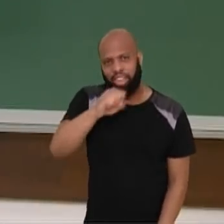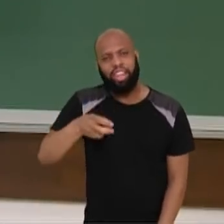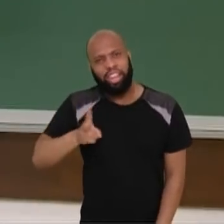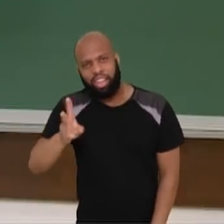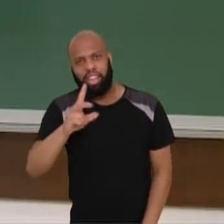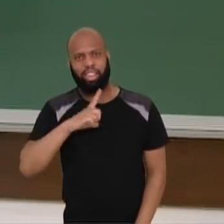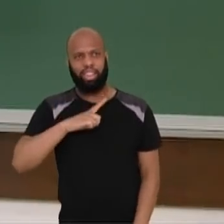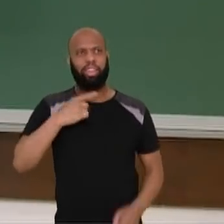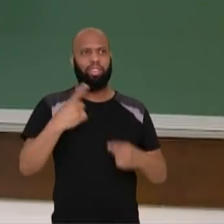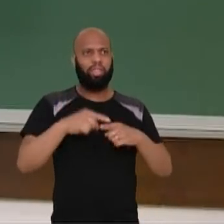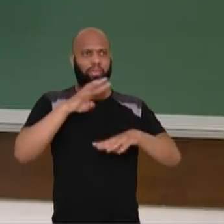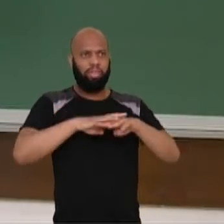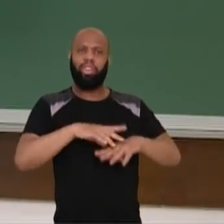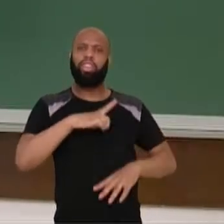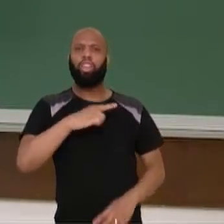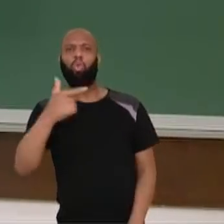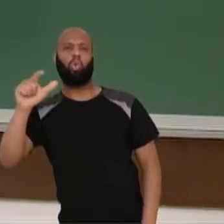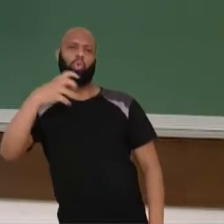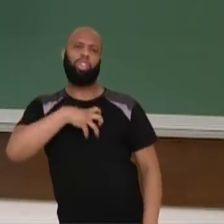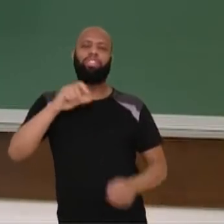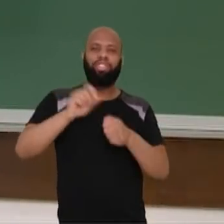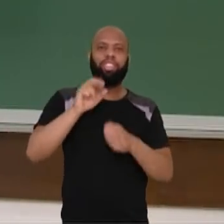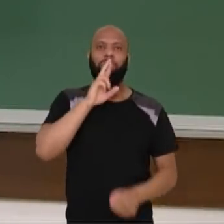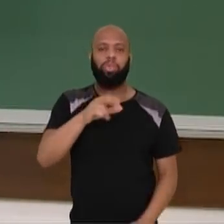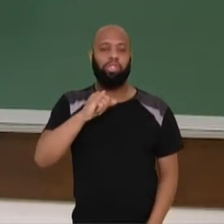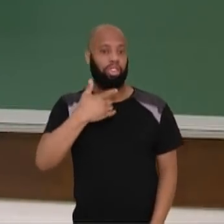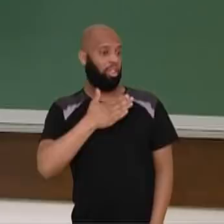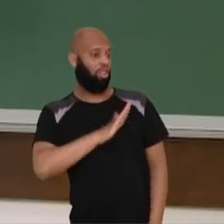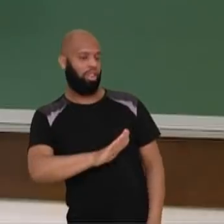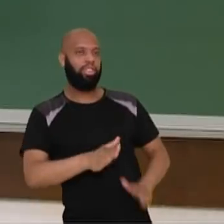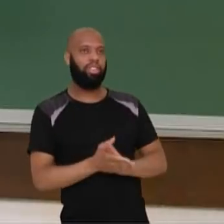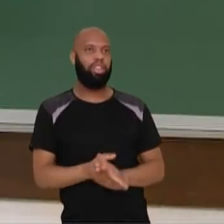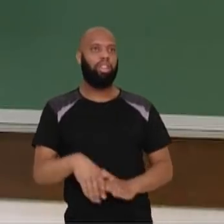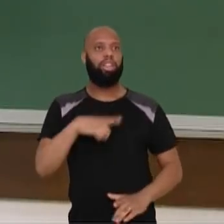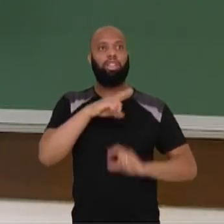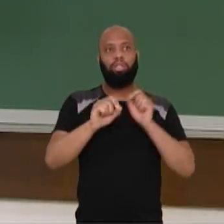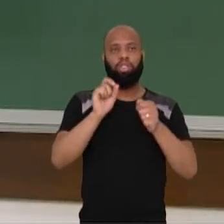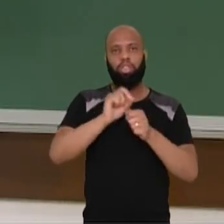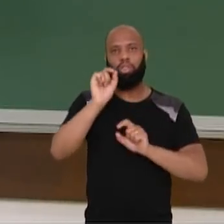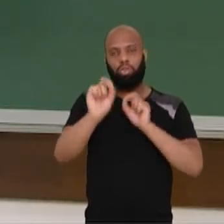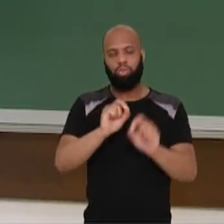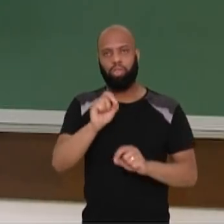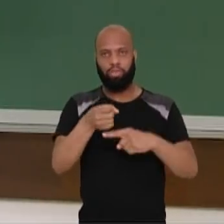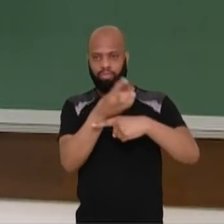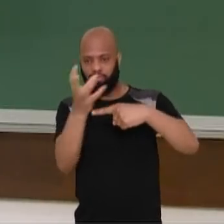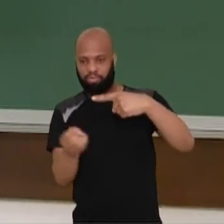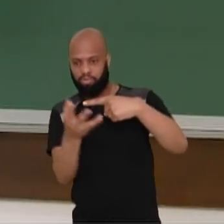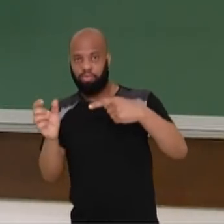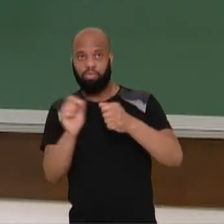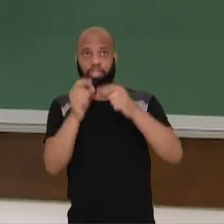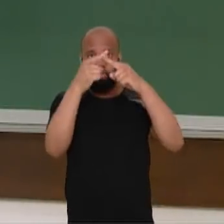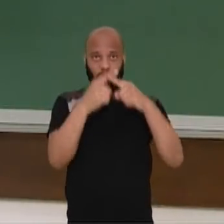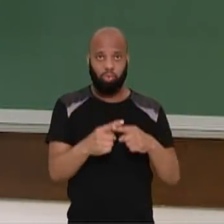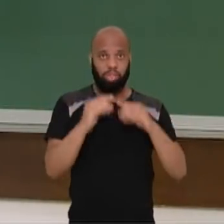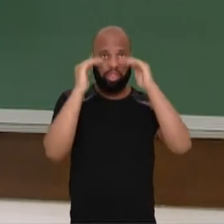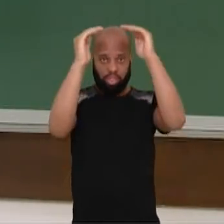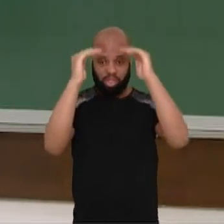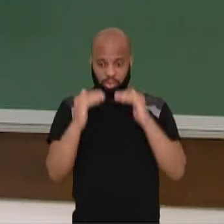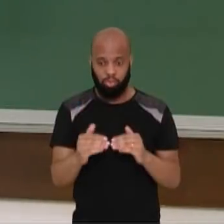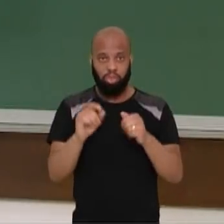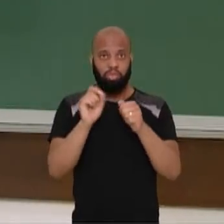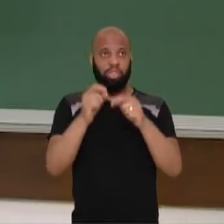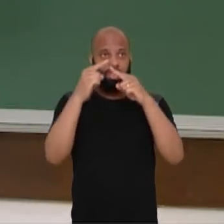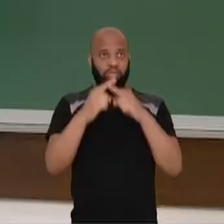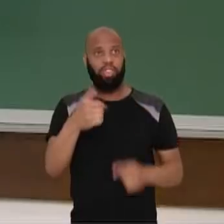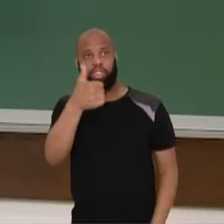tem. Matemática sempre tem um jeito para fugir do que você não gosta. Então, o que ele fez essa fração aqui, ó? Ele multiplicou em cima e